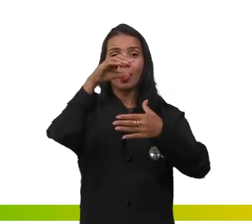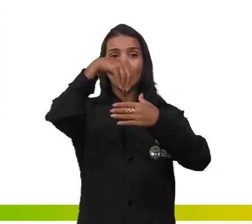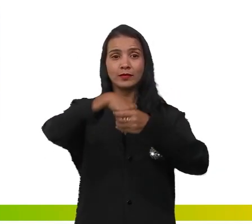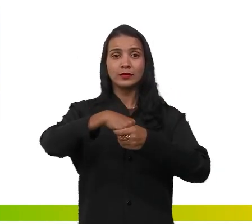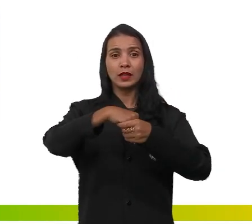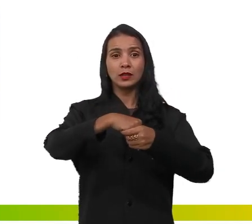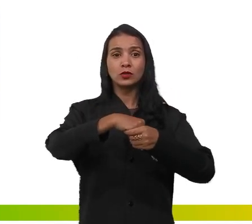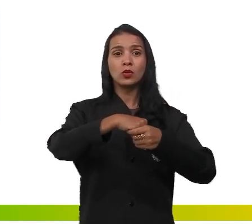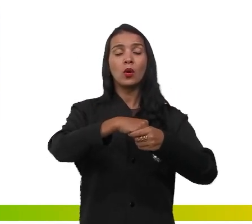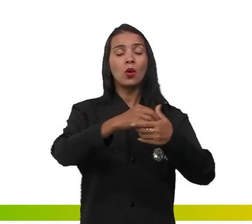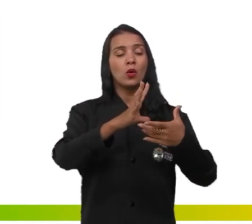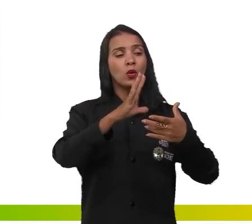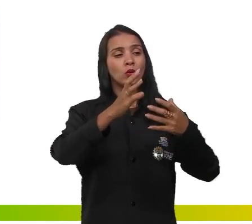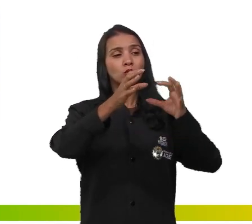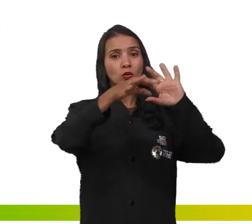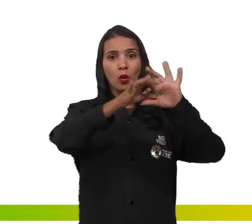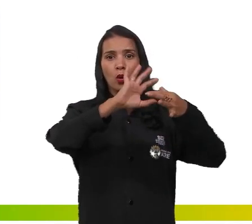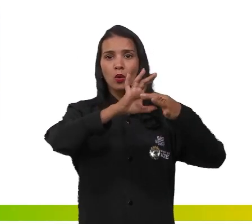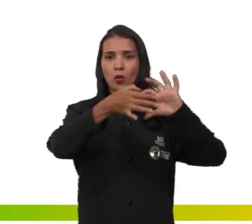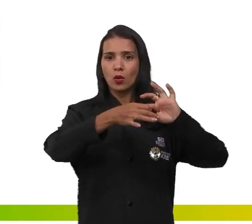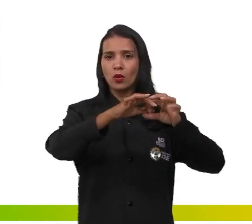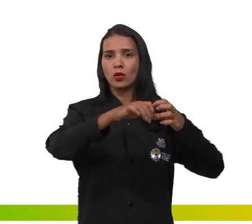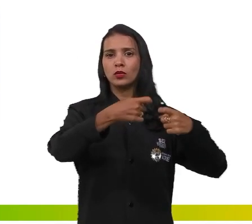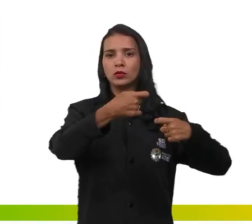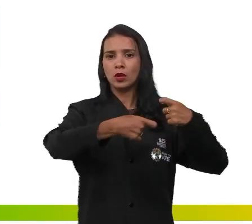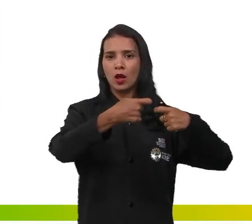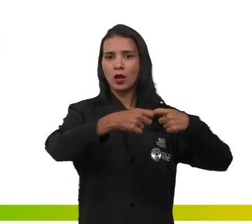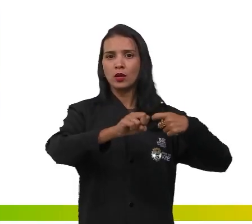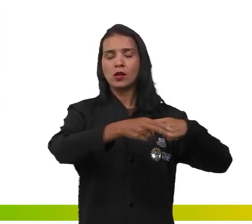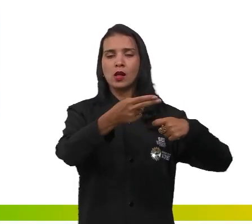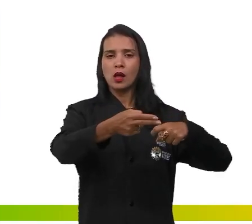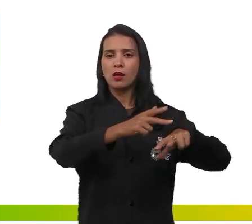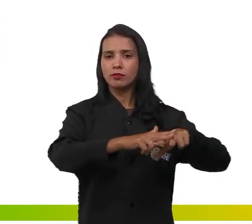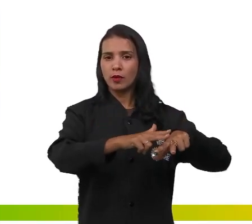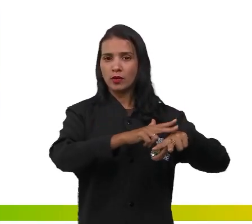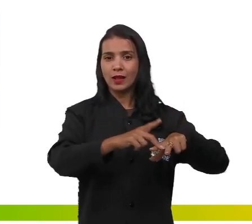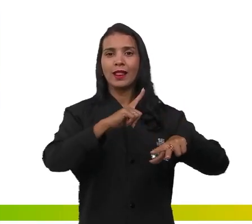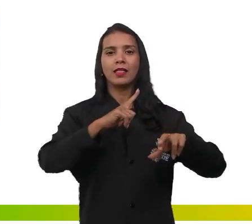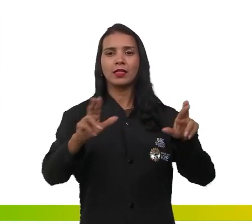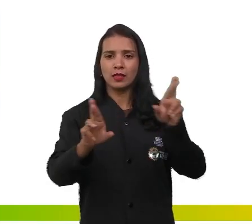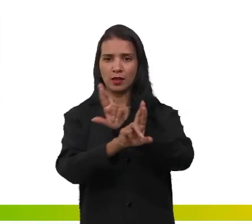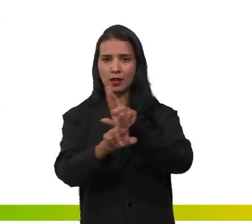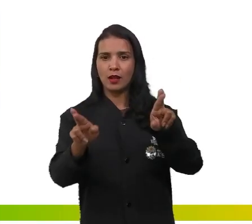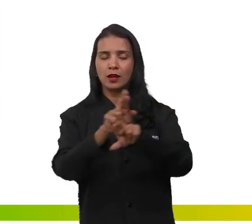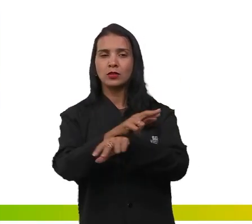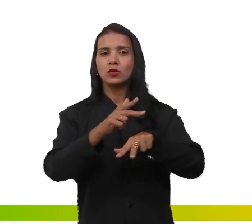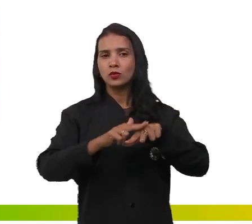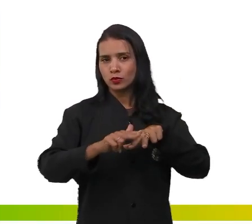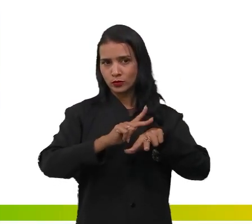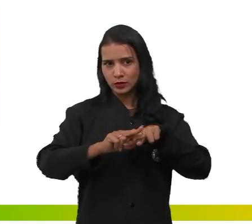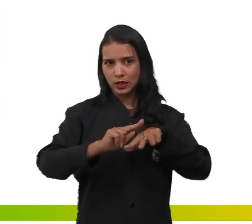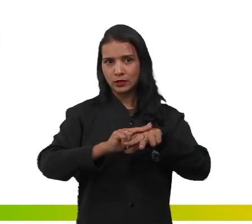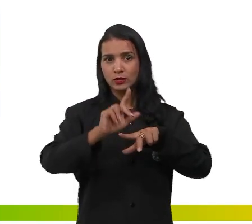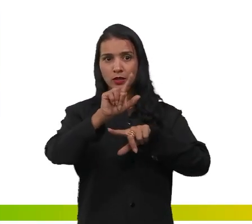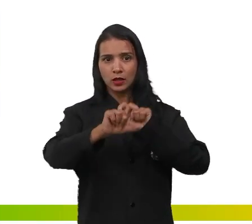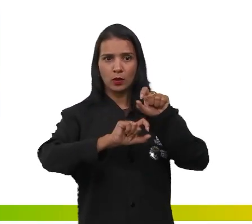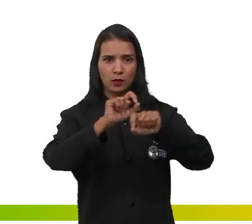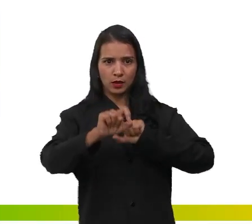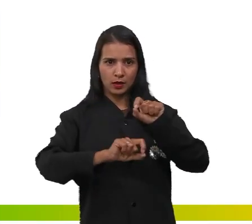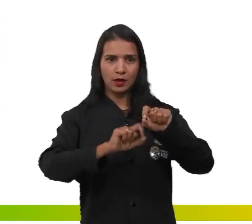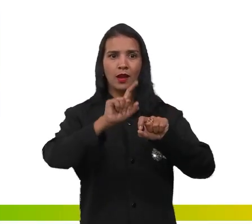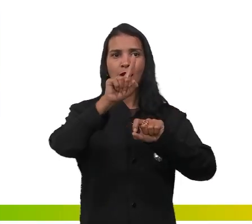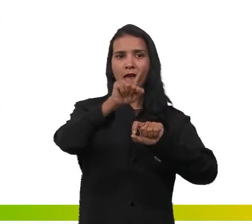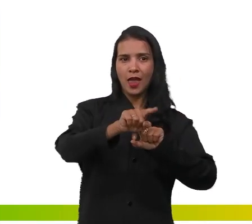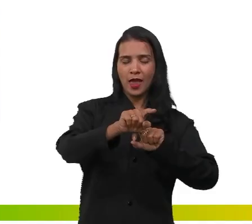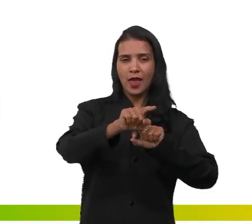cromossomos sexuais, X e Y. Temos aí herança ligada ao sexo, certo? Que é o gene está